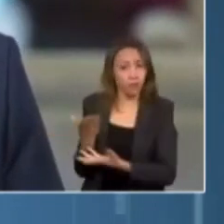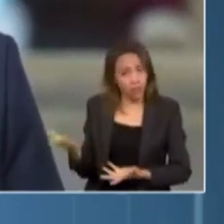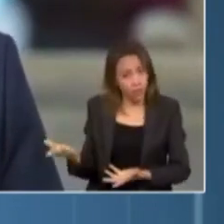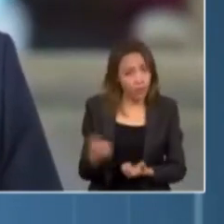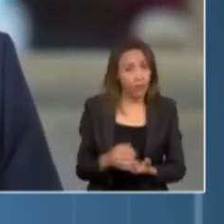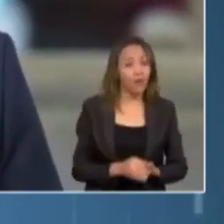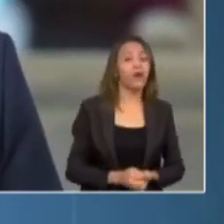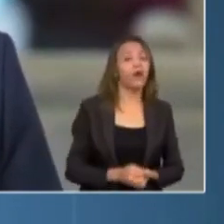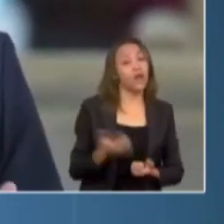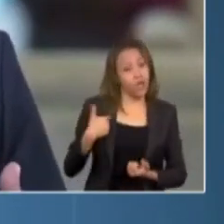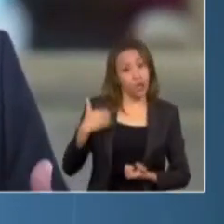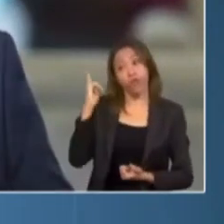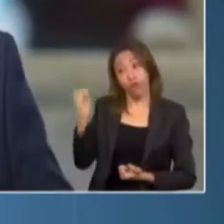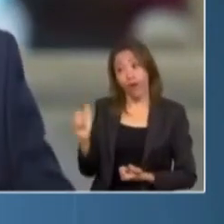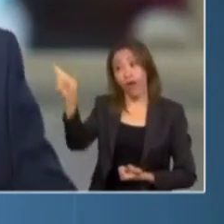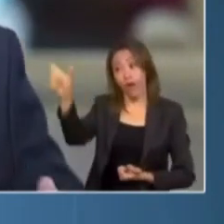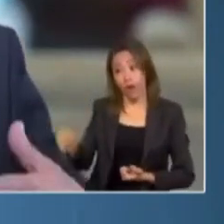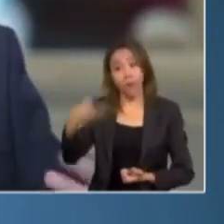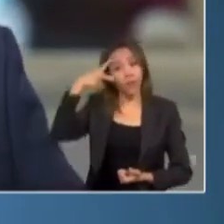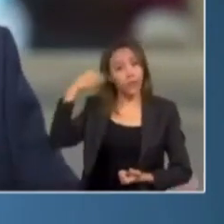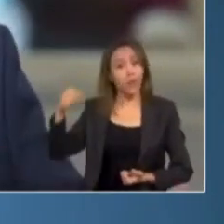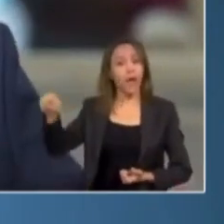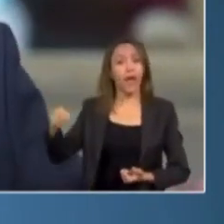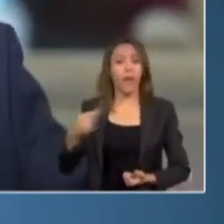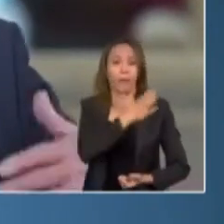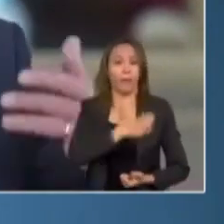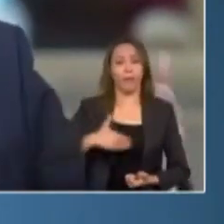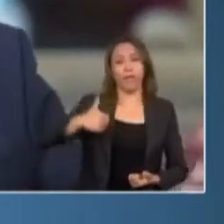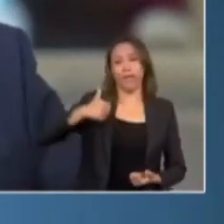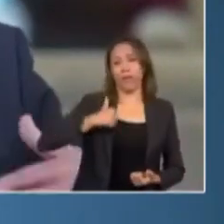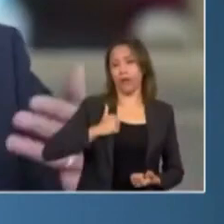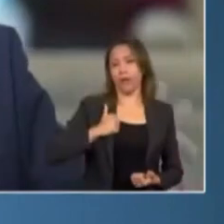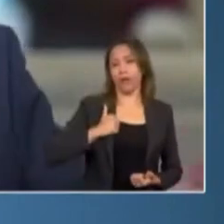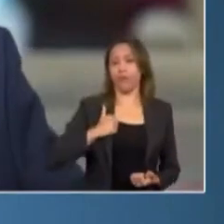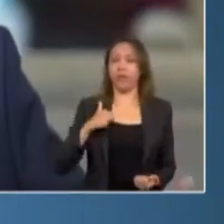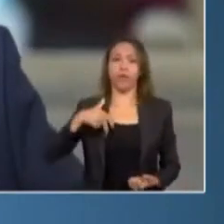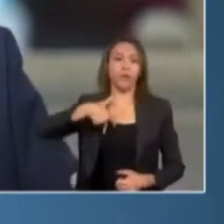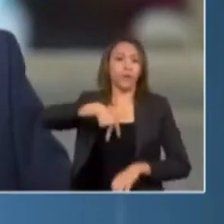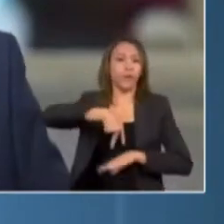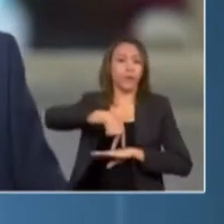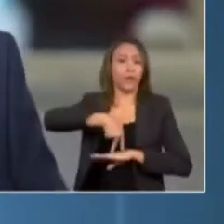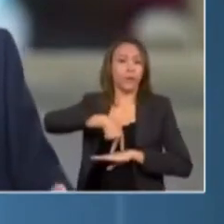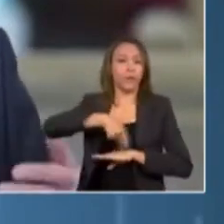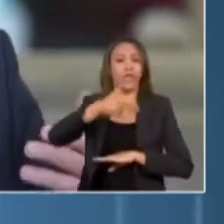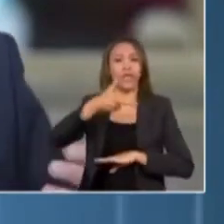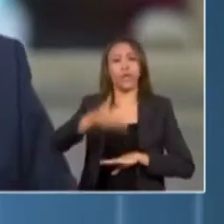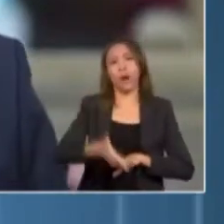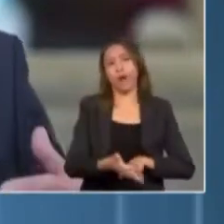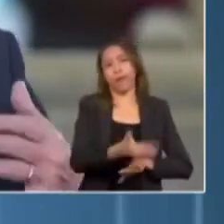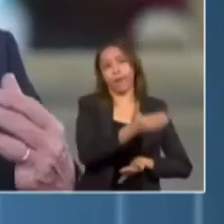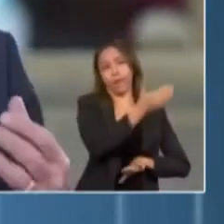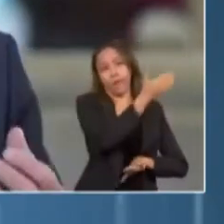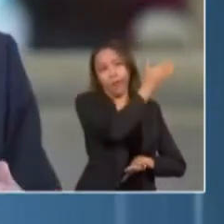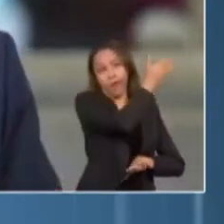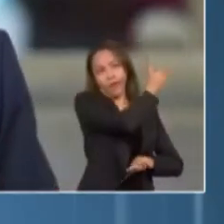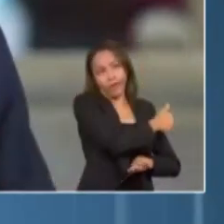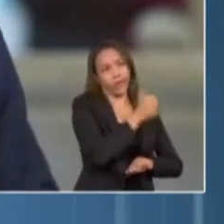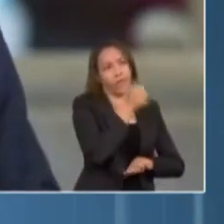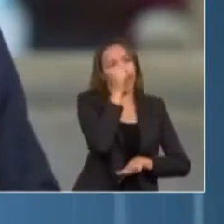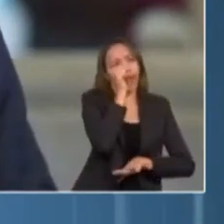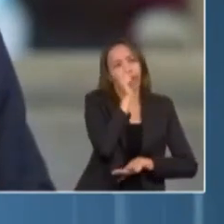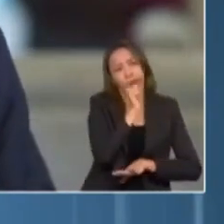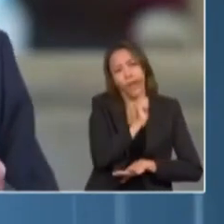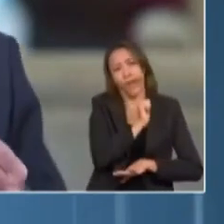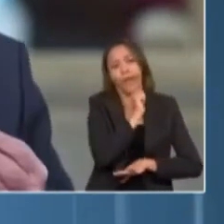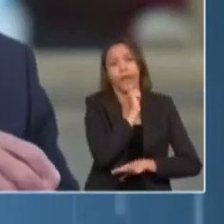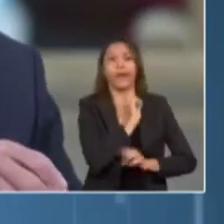desse ano. E acho que a tentativa do presidente de botar um ponto final nessa história. Agora, toda essa linha paz